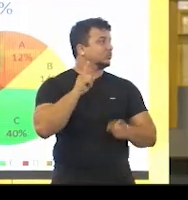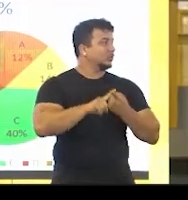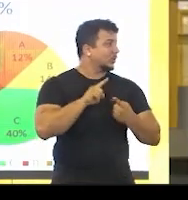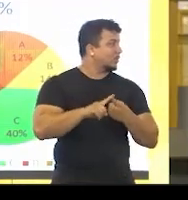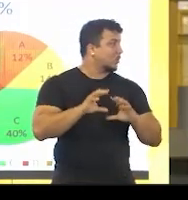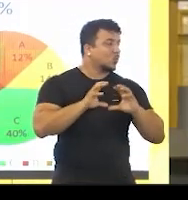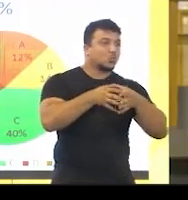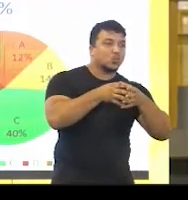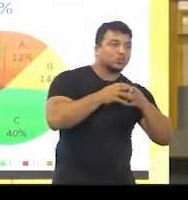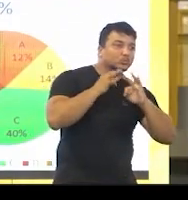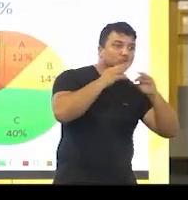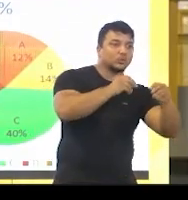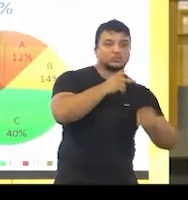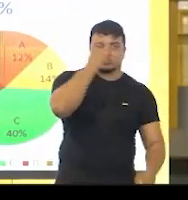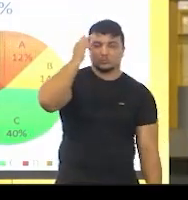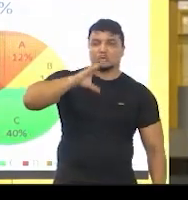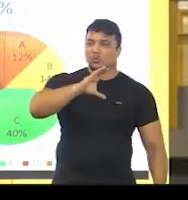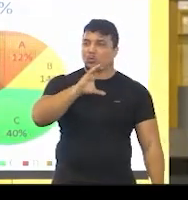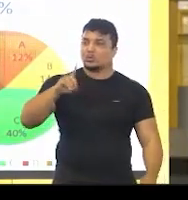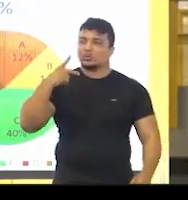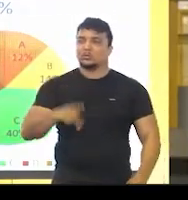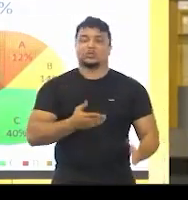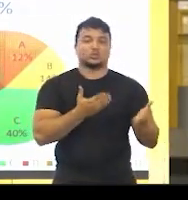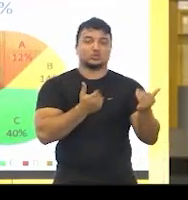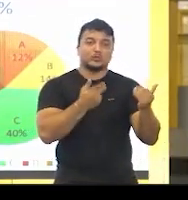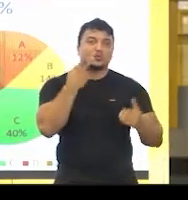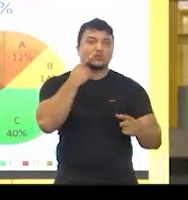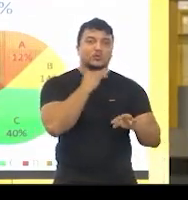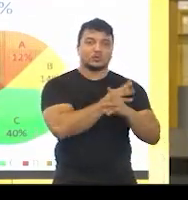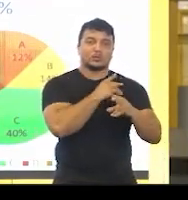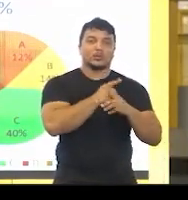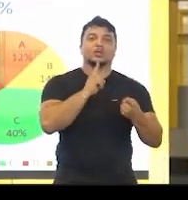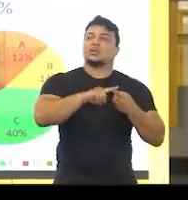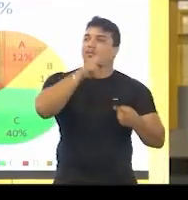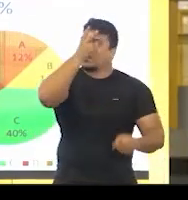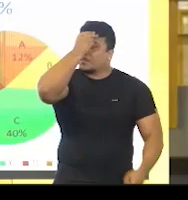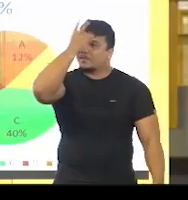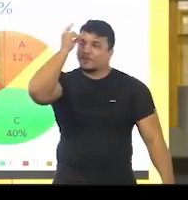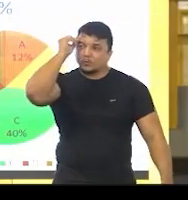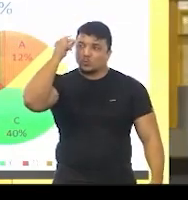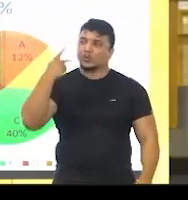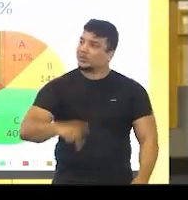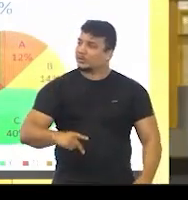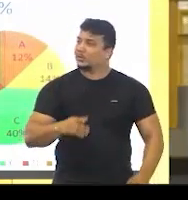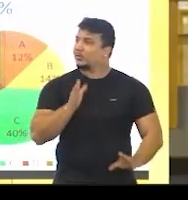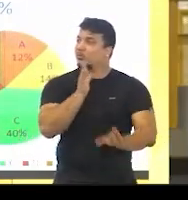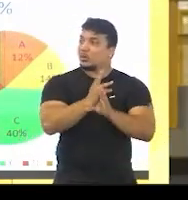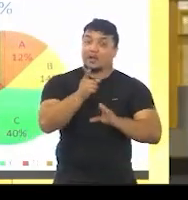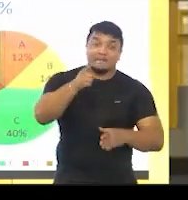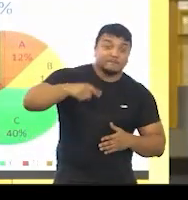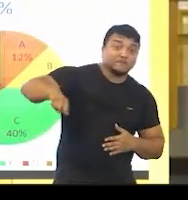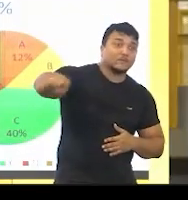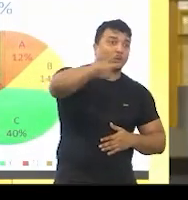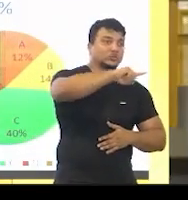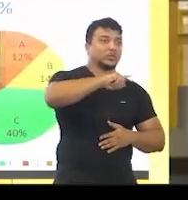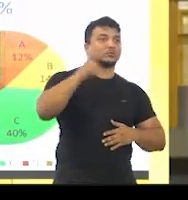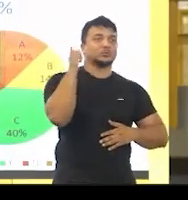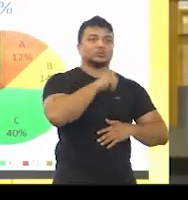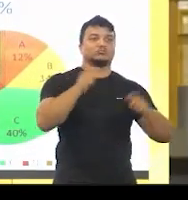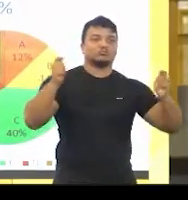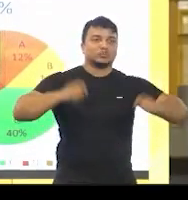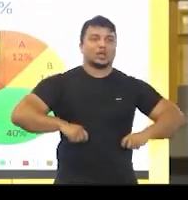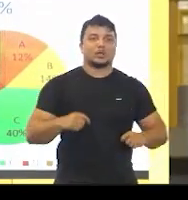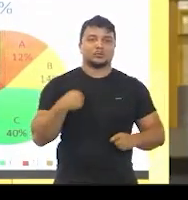por toda a equipe de dirigentes da Juventude de Fortaleza, pela Prefeitura Municipal de Fortaleza, é para que você tenha